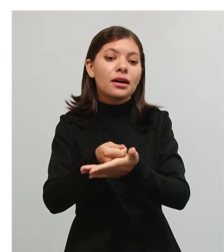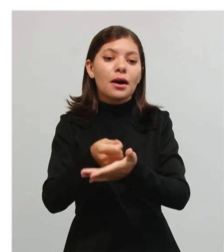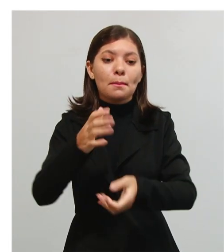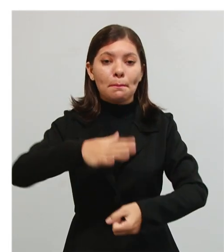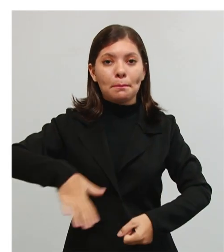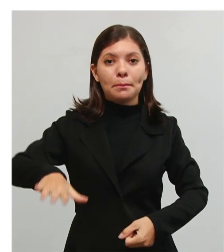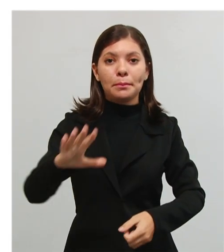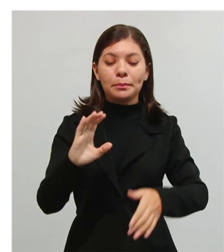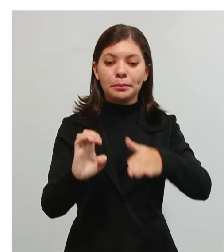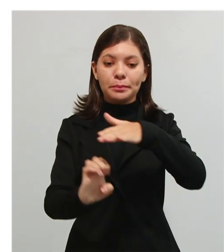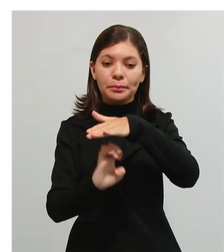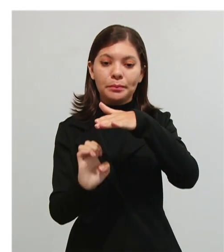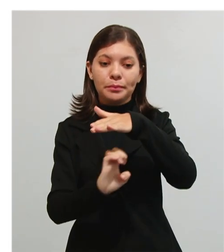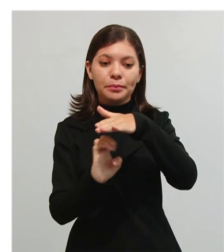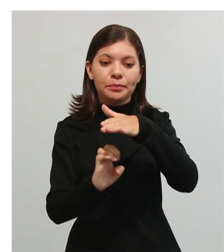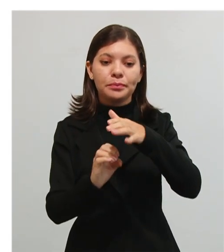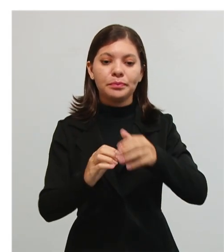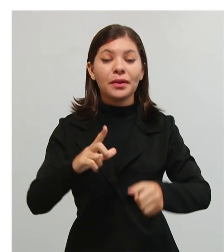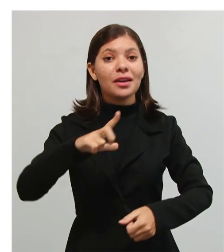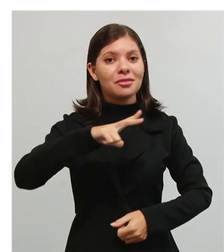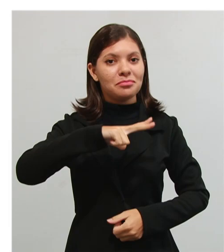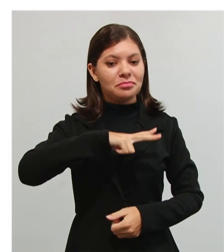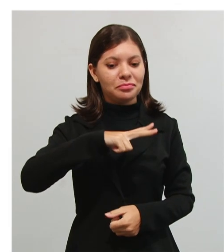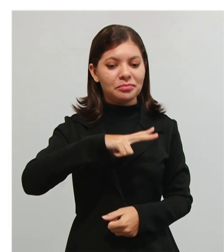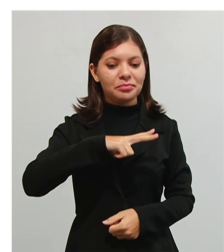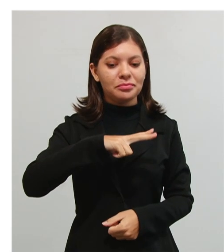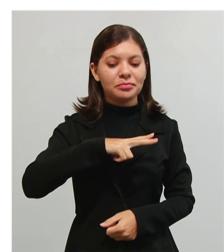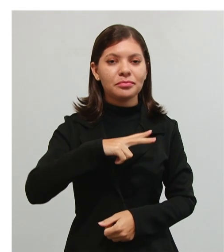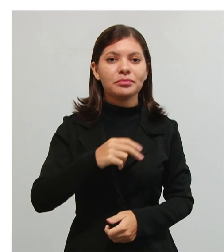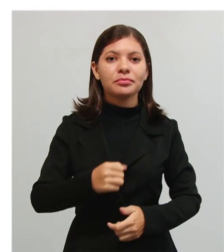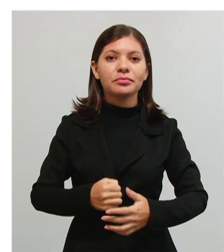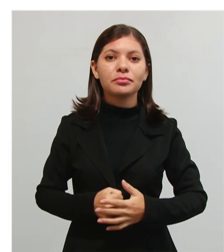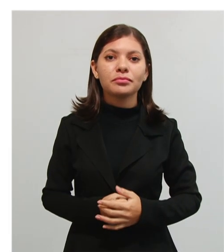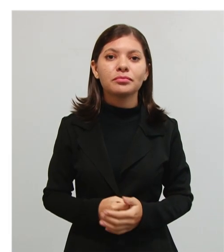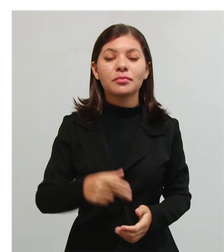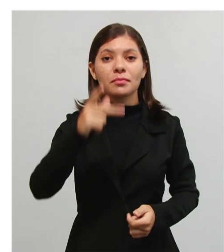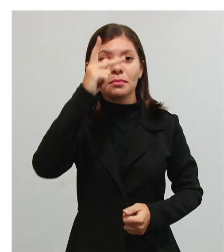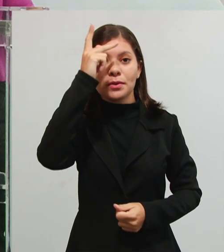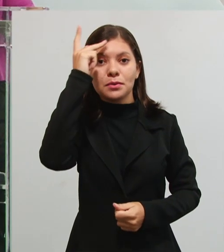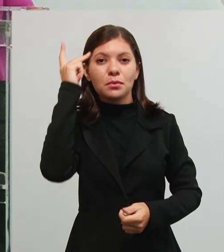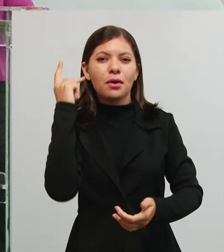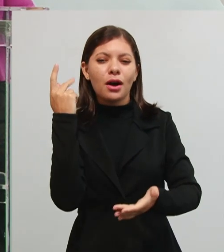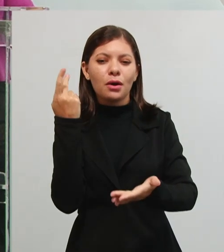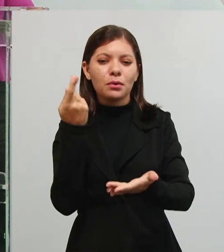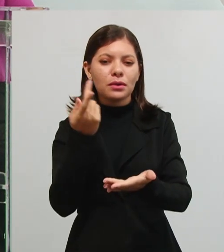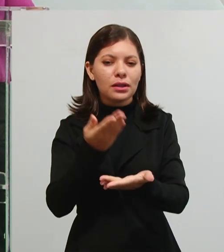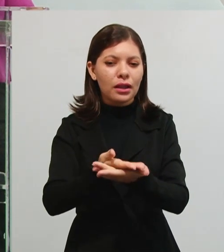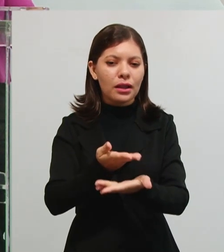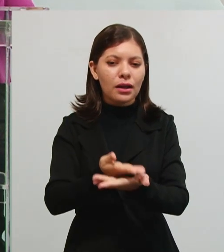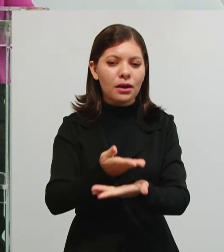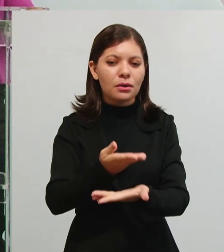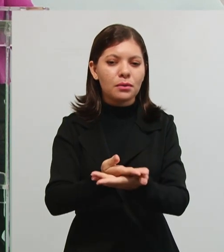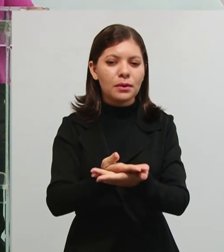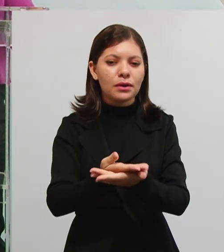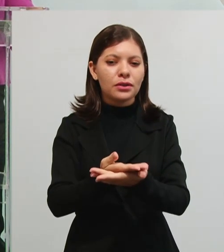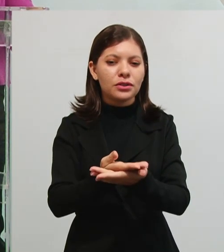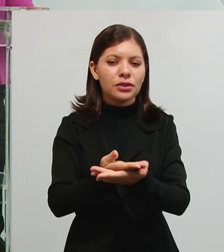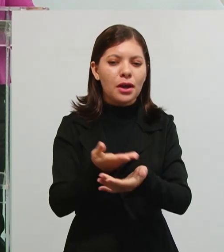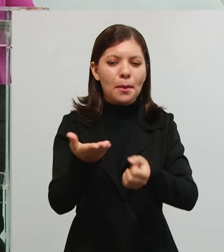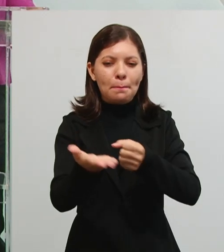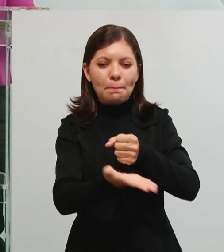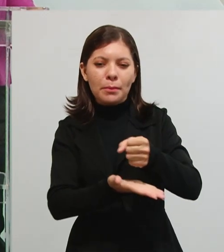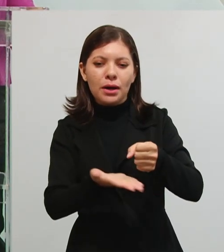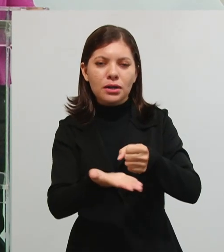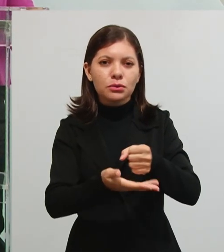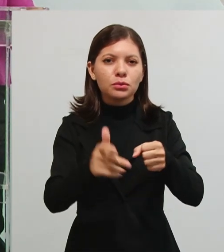que chamamos de iniciativa privada. Pessoal, na aula lá de noções de pessoas, gestão